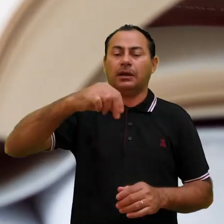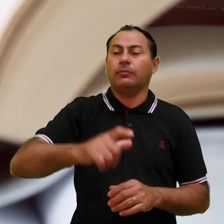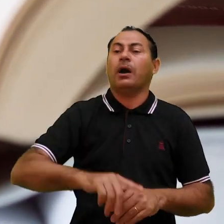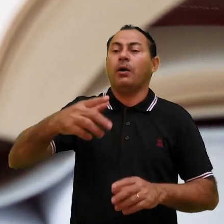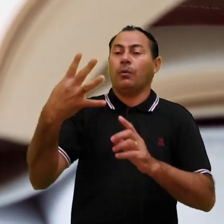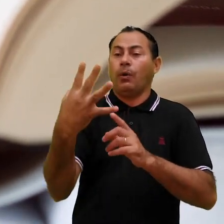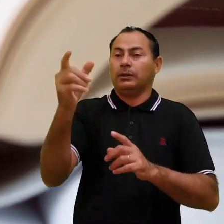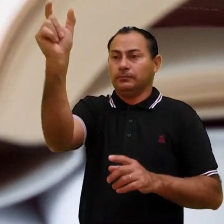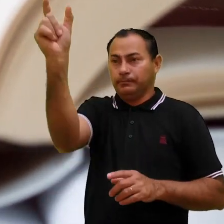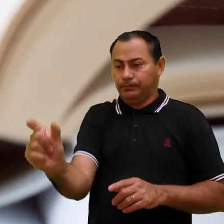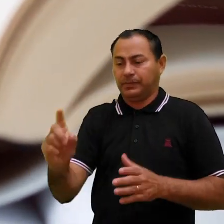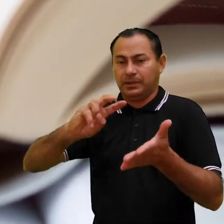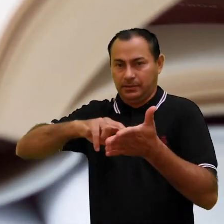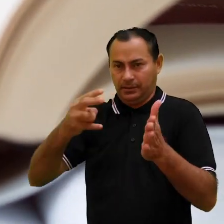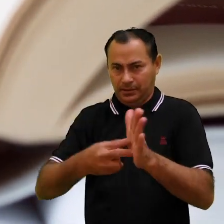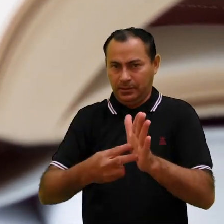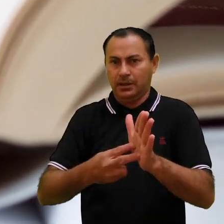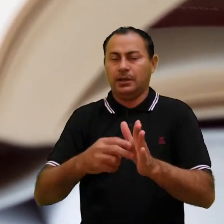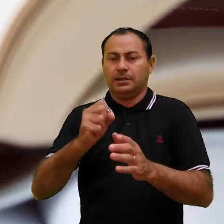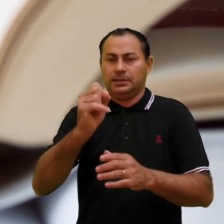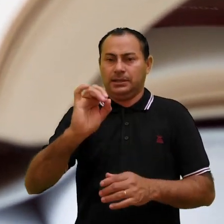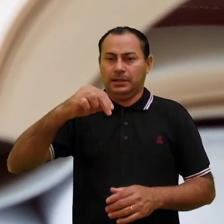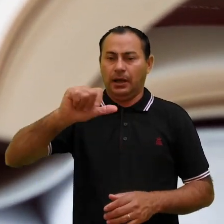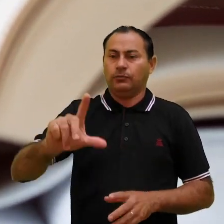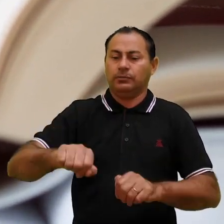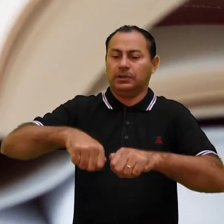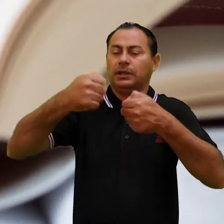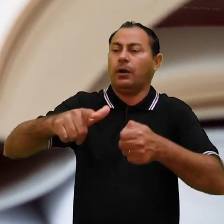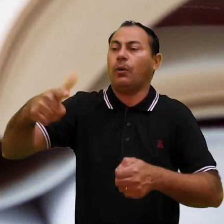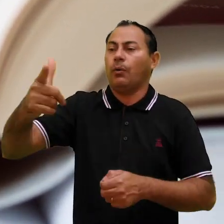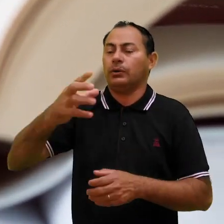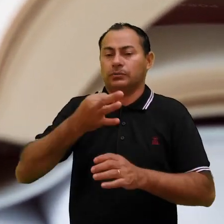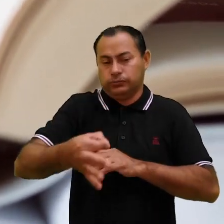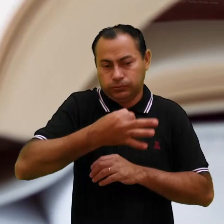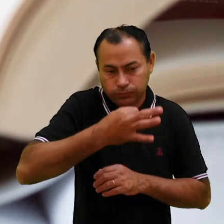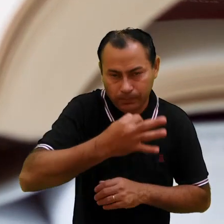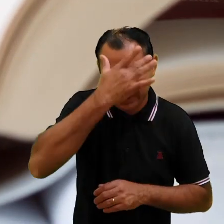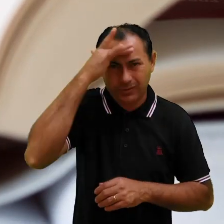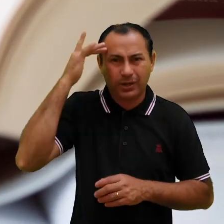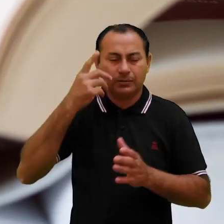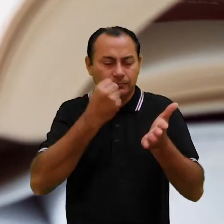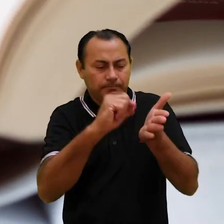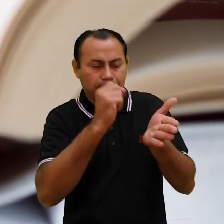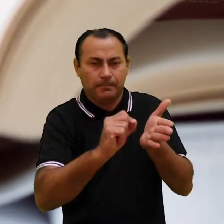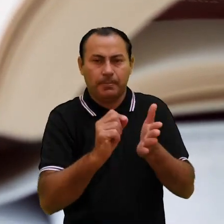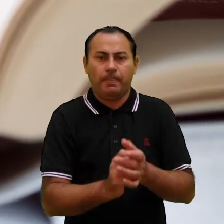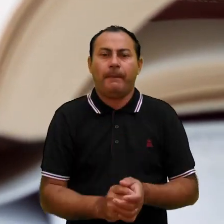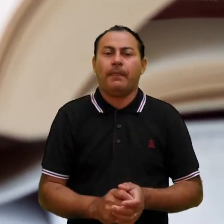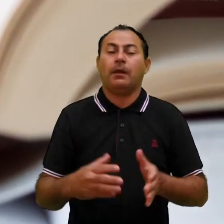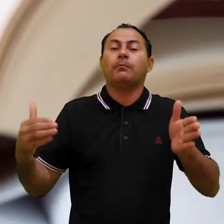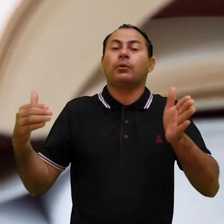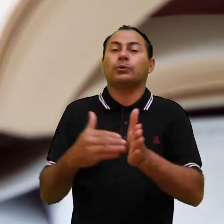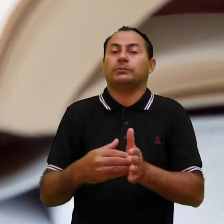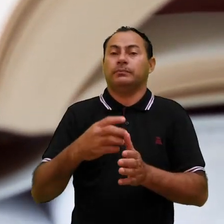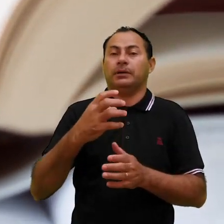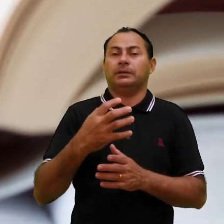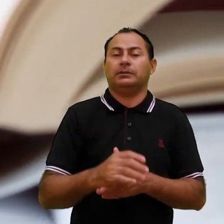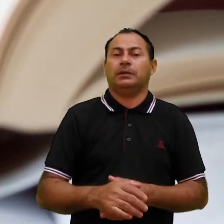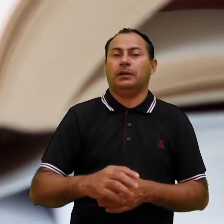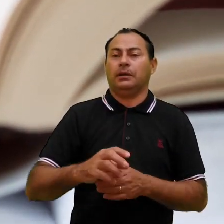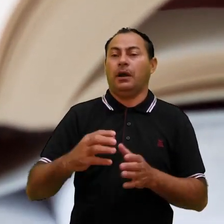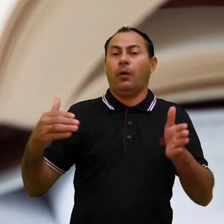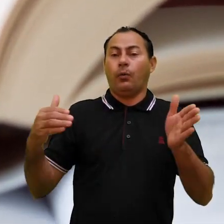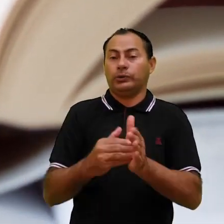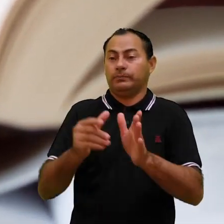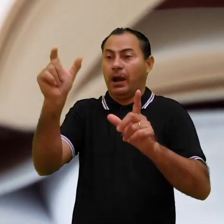coluna, escreva o significado dos sinais dado por outros comentaristas. Por último, na